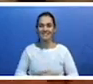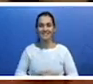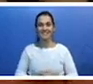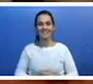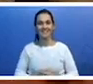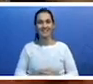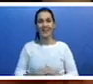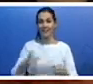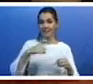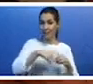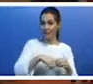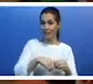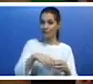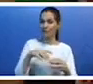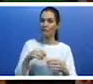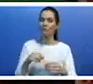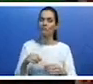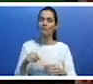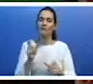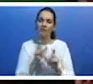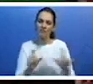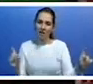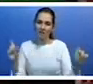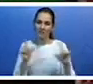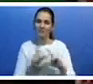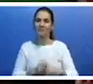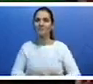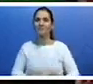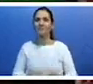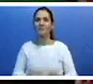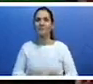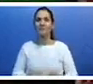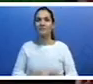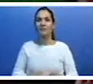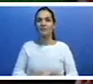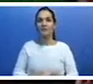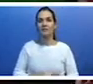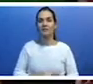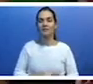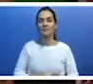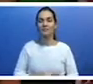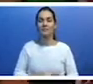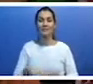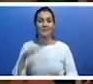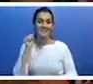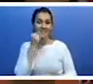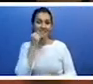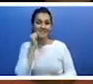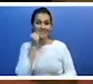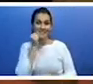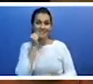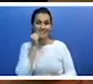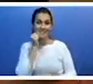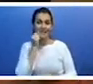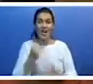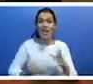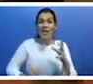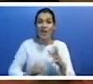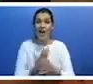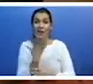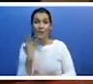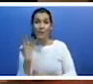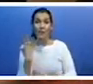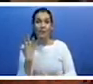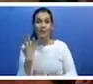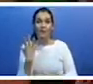dentro do conteúdo. Olha lá. Samuel Morse foi o cientista criador